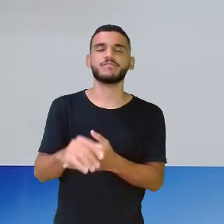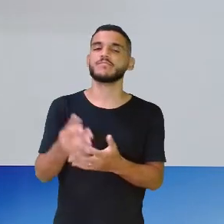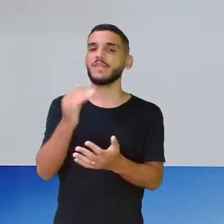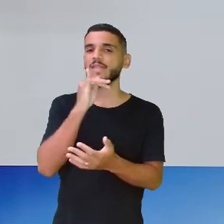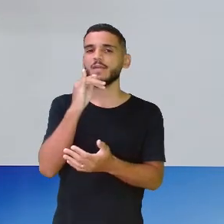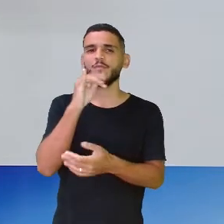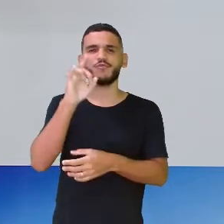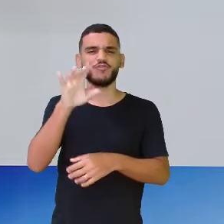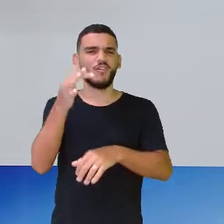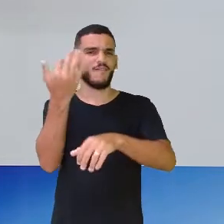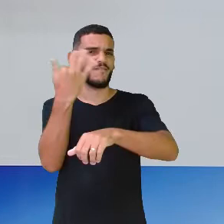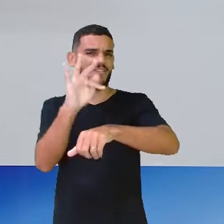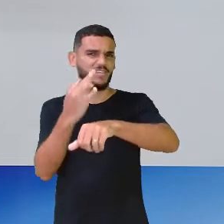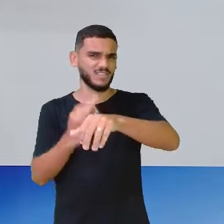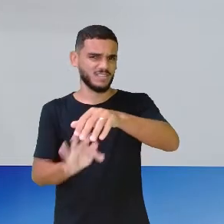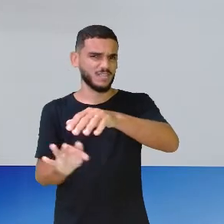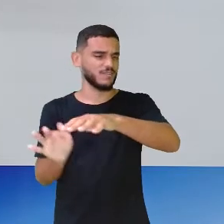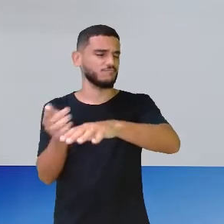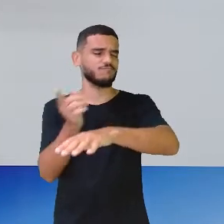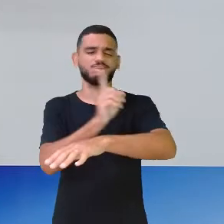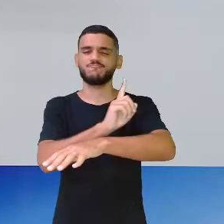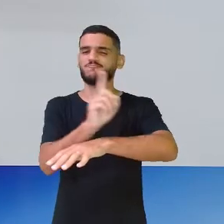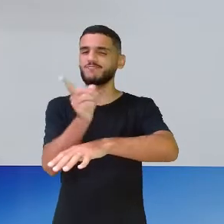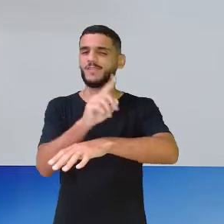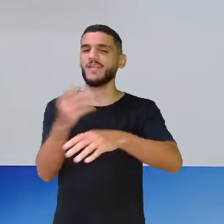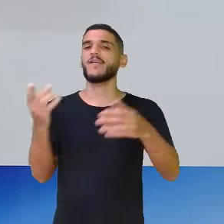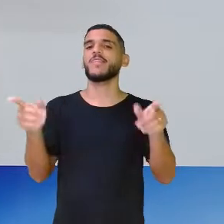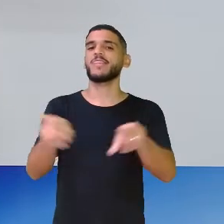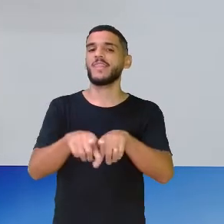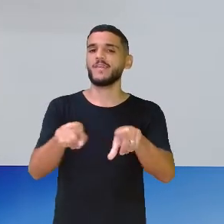a gente vai trabalhar com números decimais também.